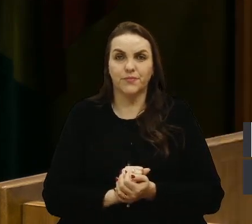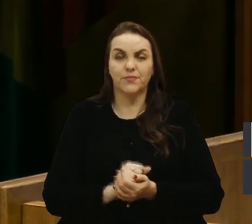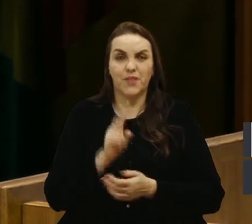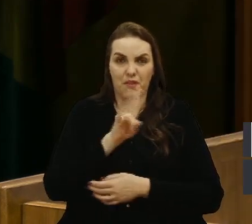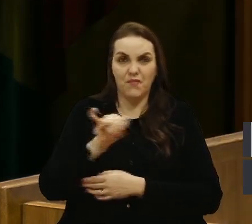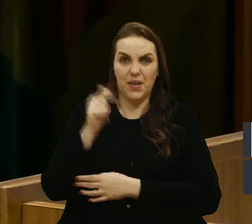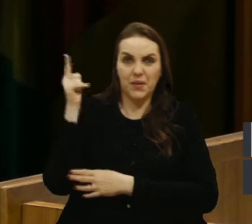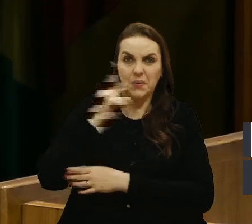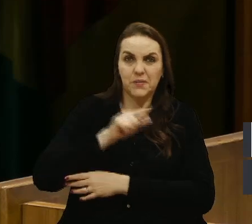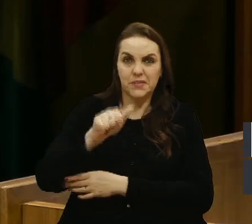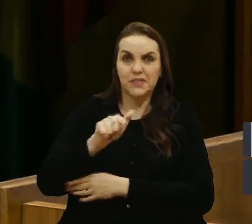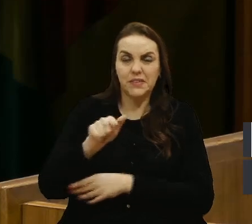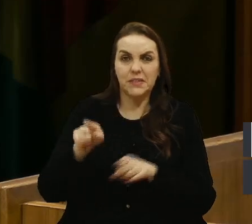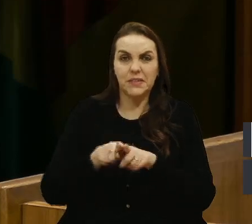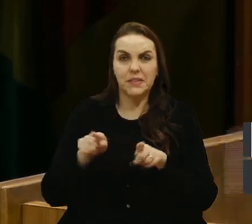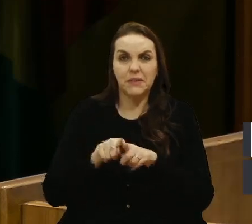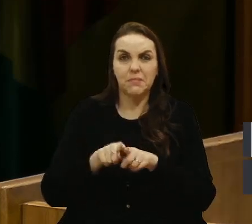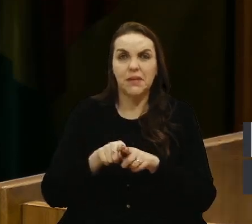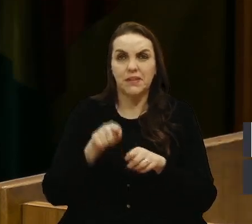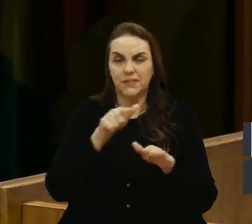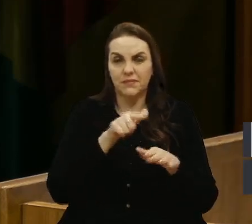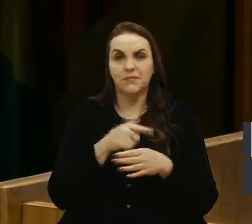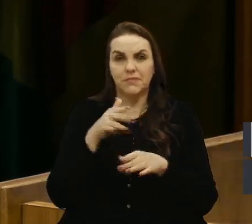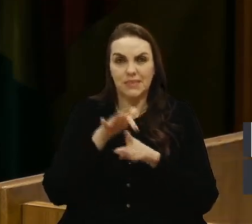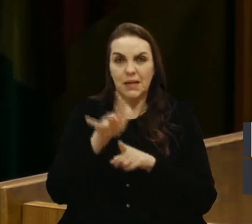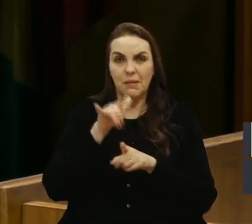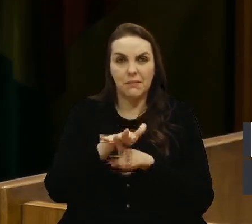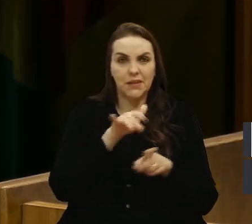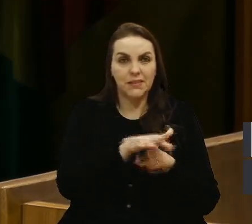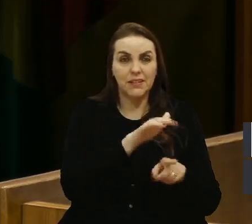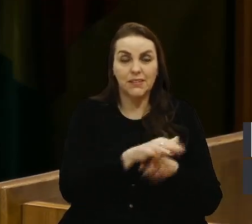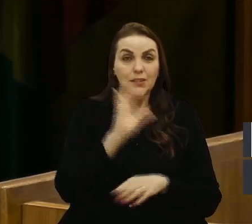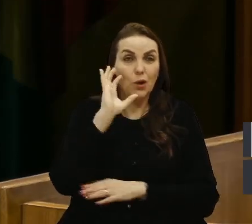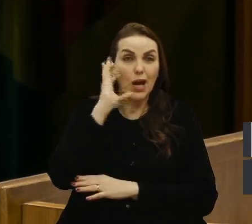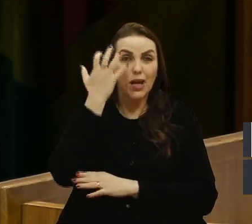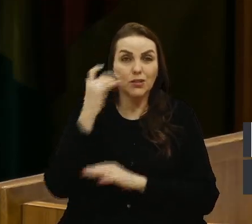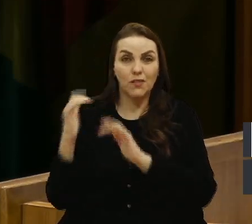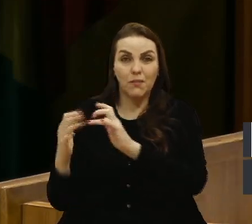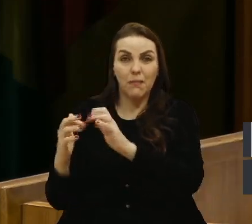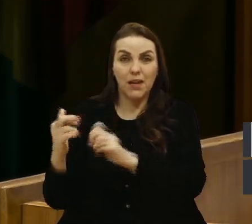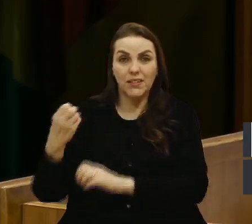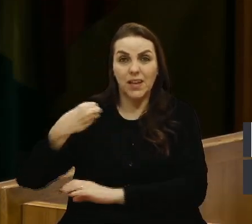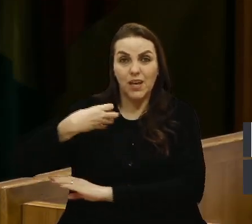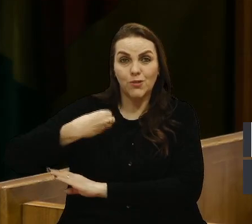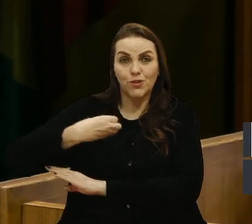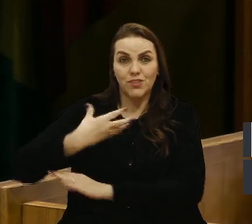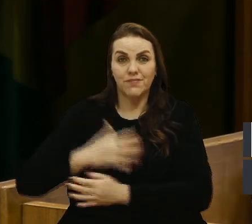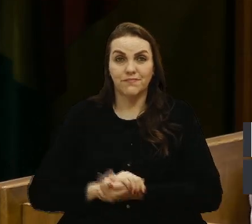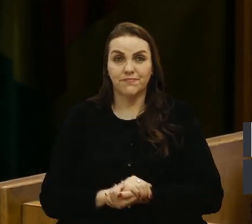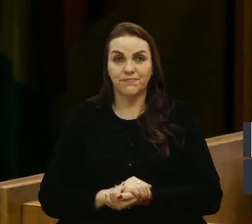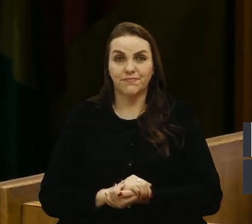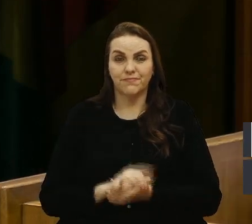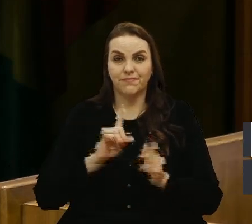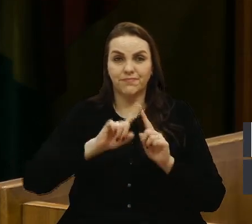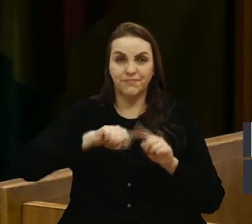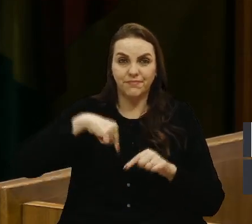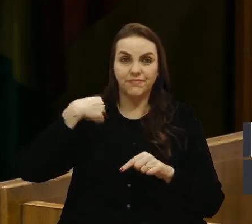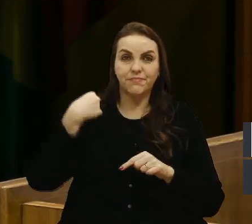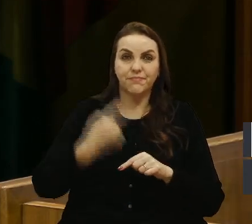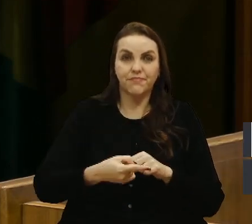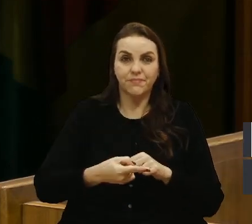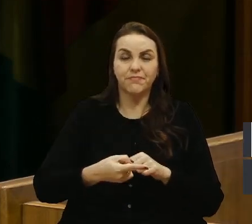Vai dar conta das outras demandas se não resolve um raio-x? E depois,